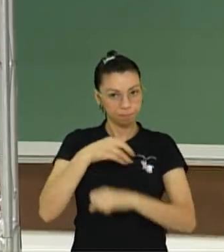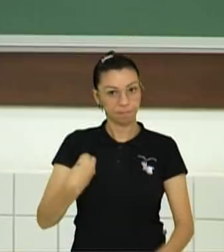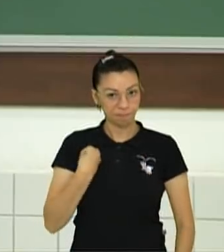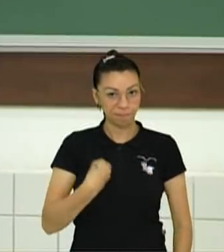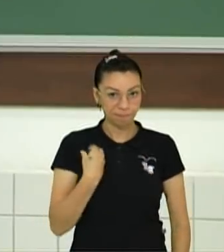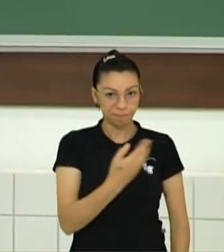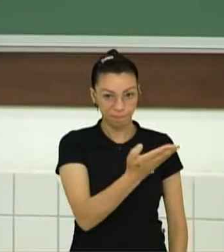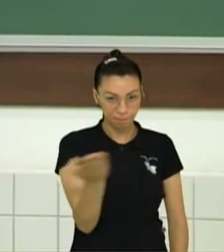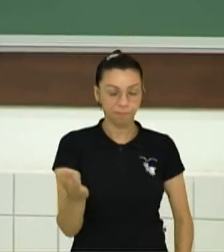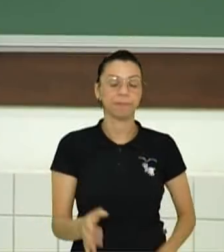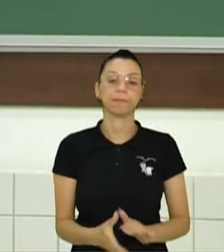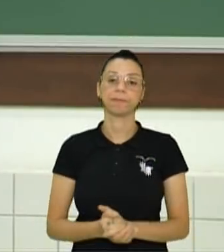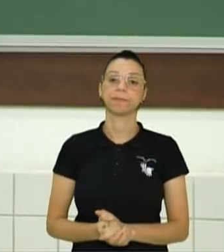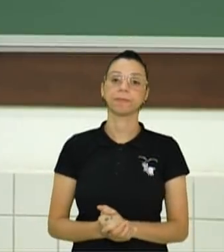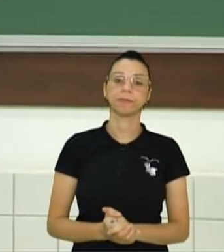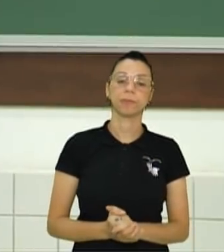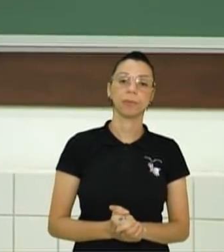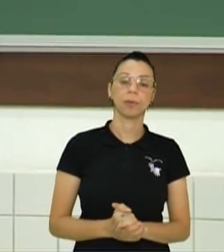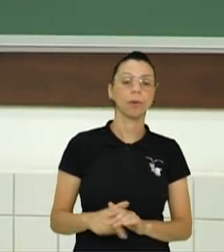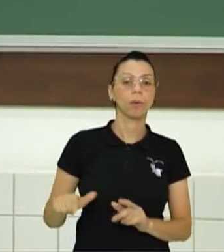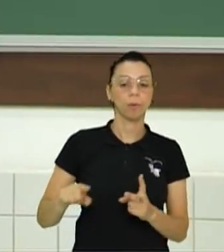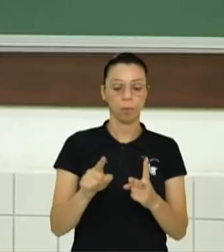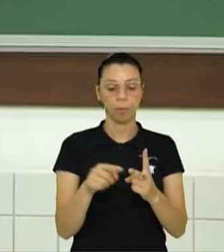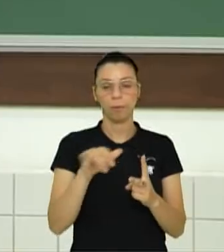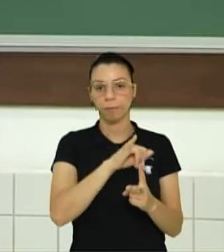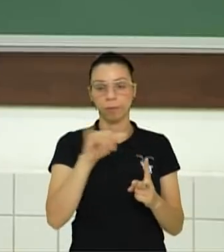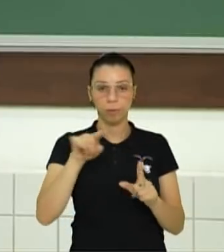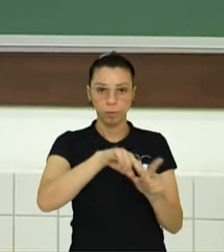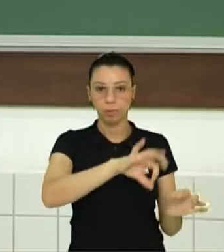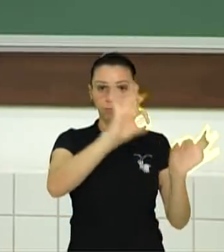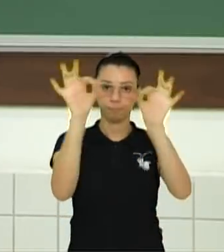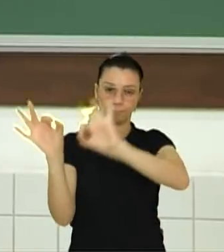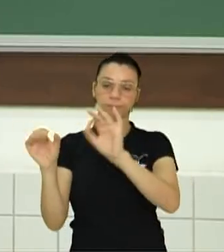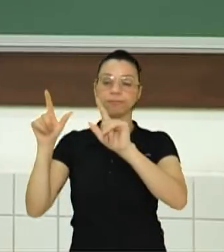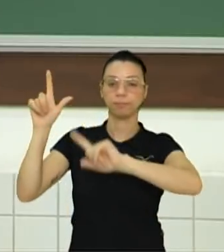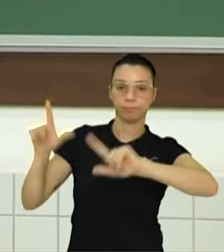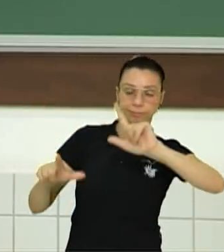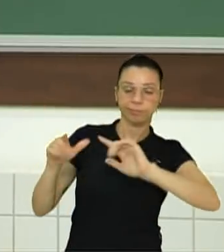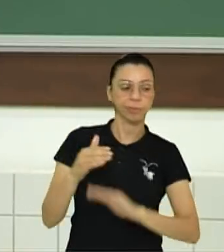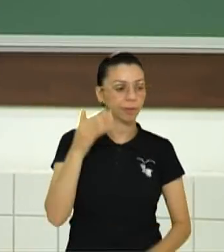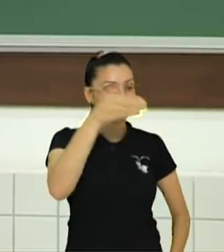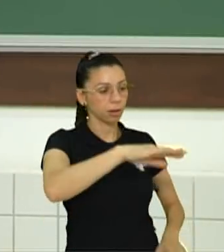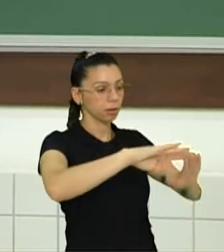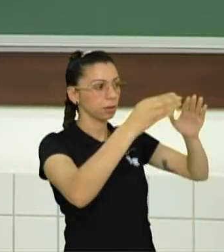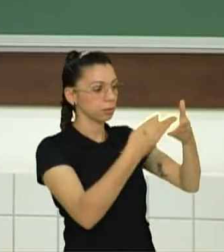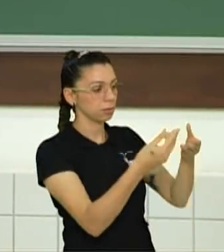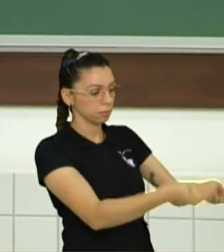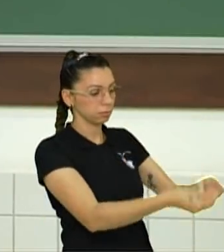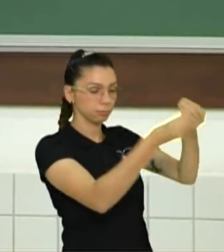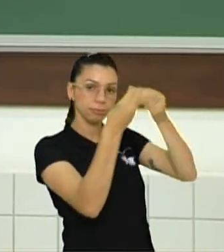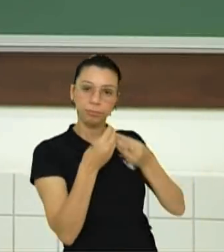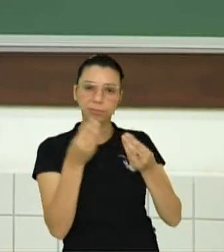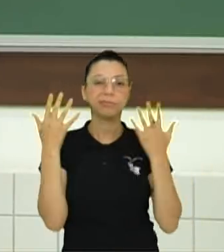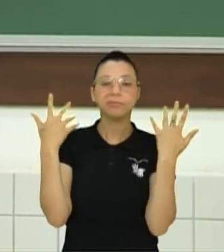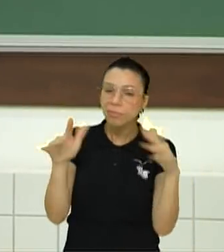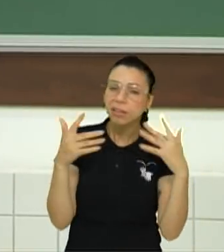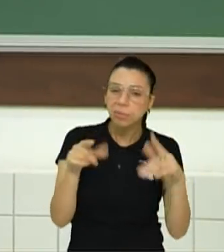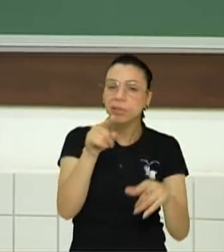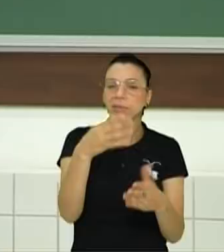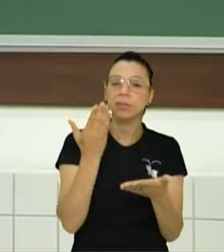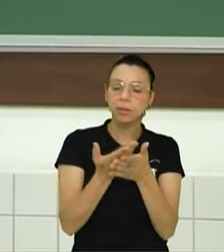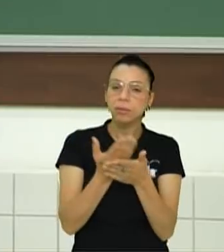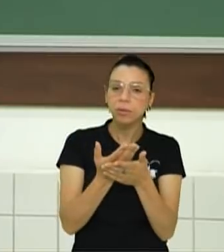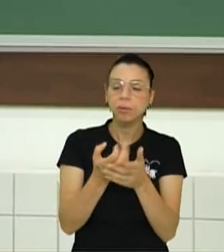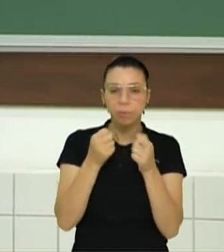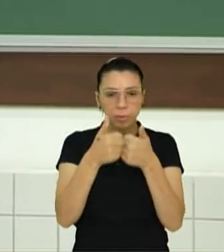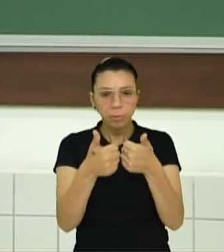vocês. Próximo recado, você assiste as aulas pela televisão, pega material impresso do colégio. Pô, parabéns, você está estudando, que